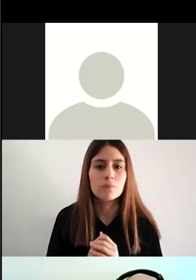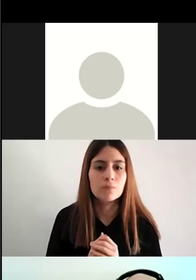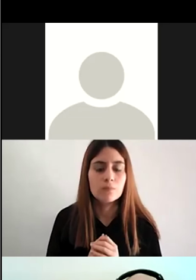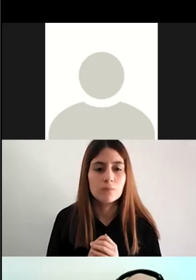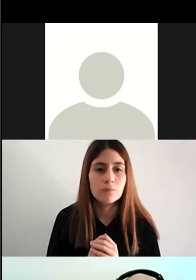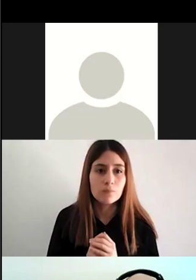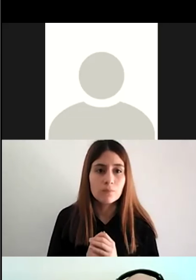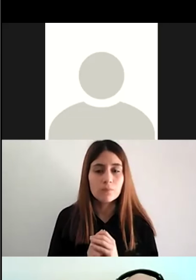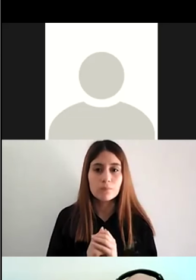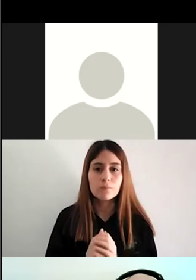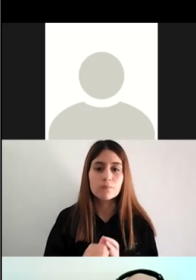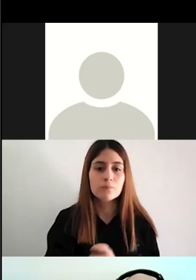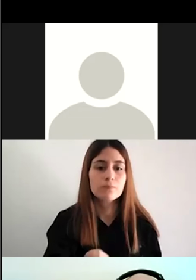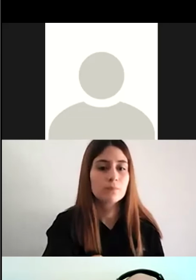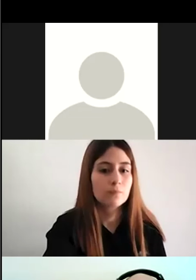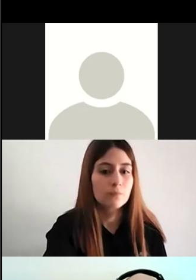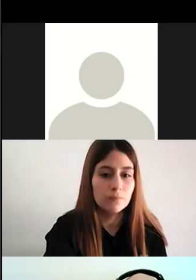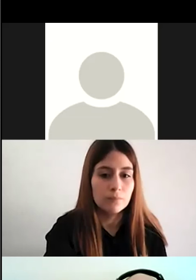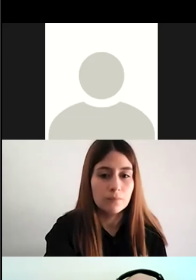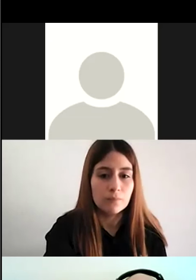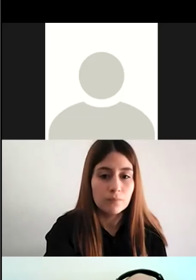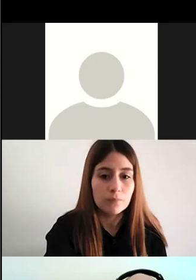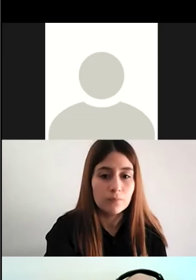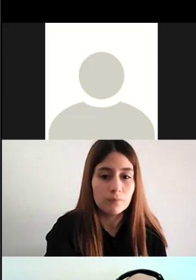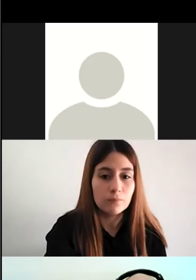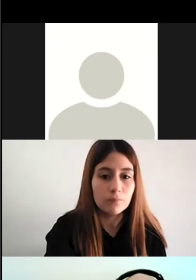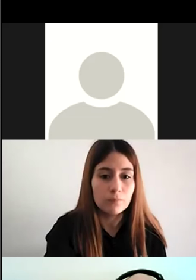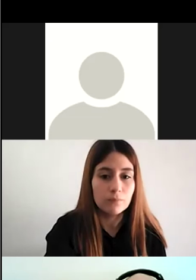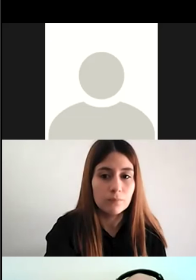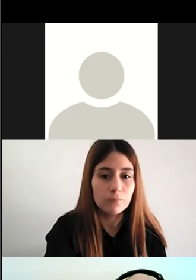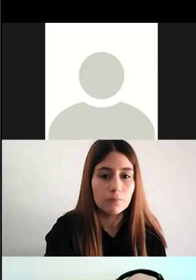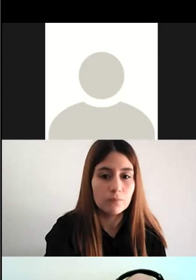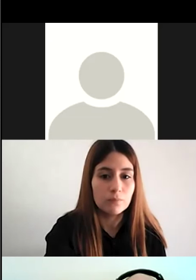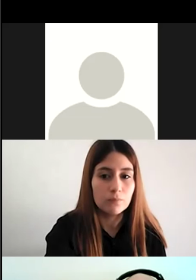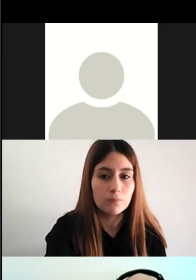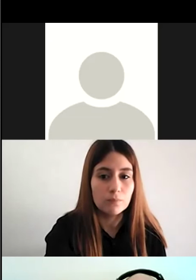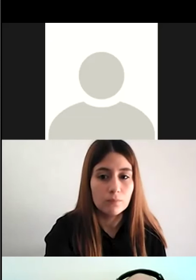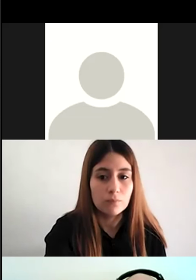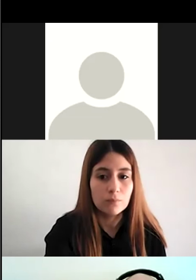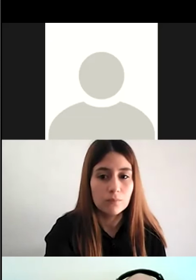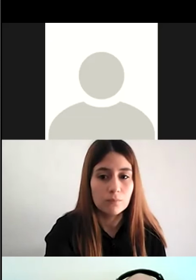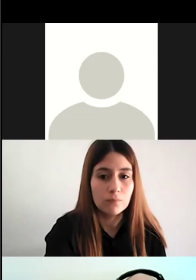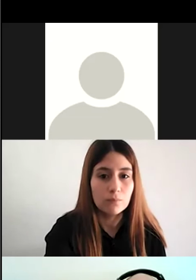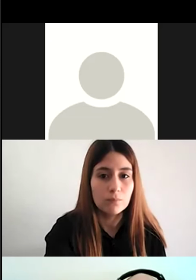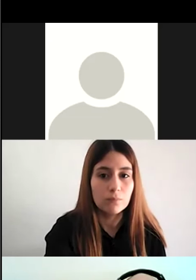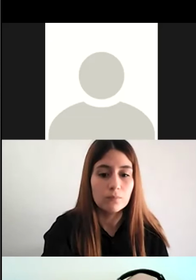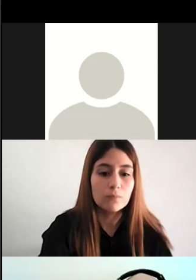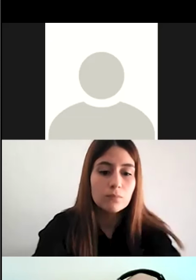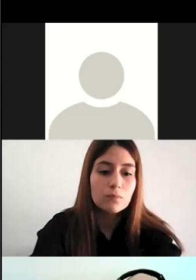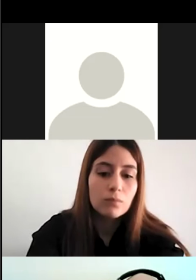Segundo as aprovações do Estatuto de Medicamento órfão por ano, as barras de amarelo, e temos um pouco rico em aprovações